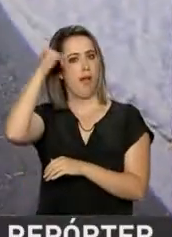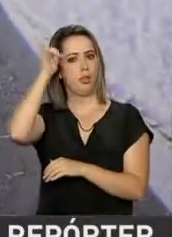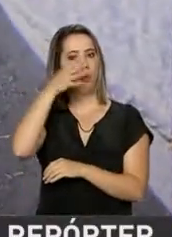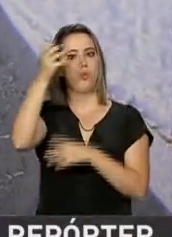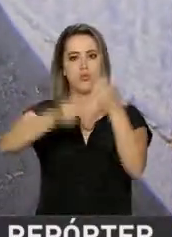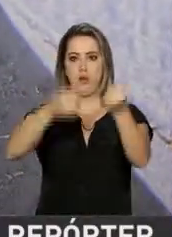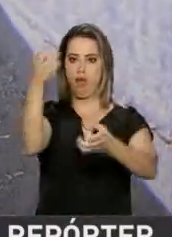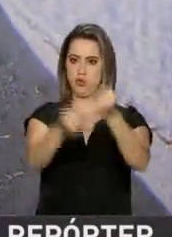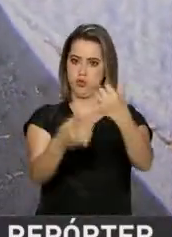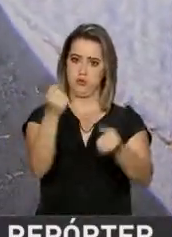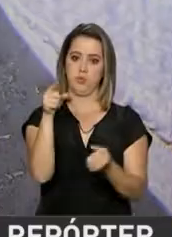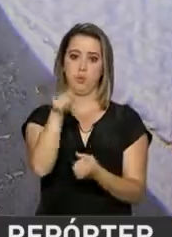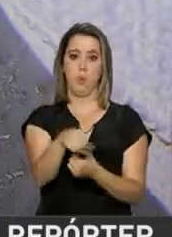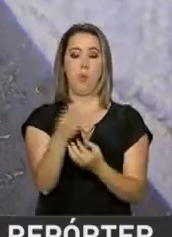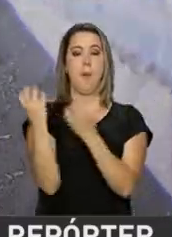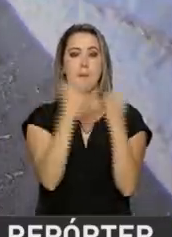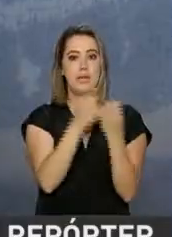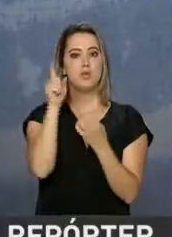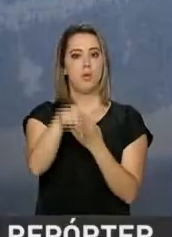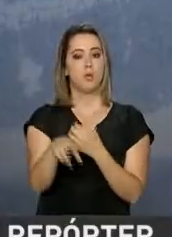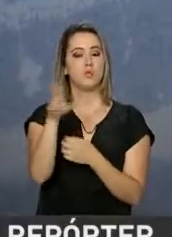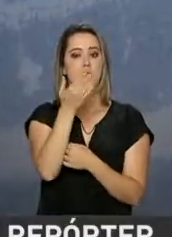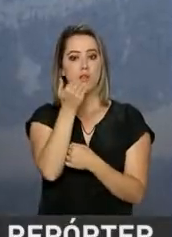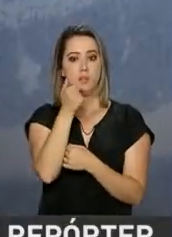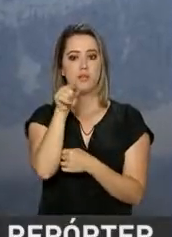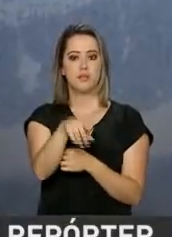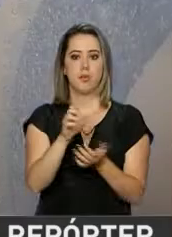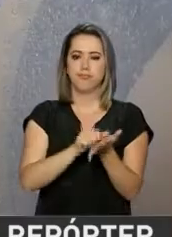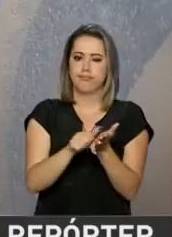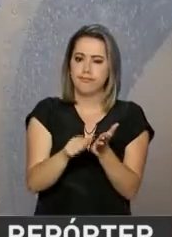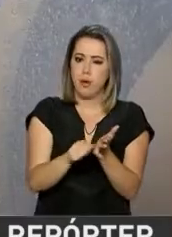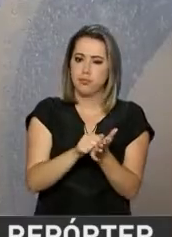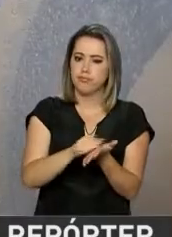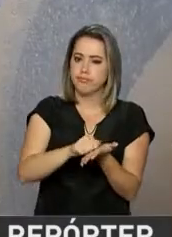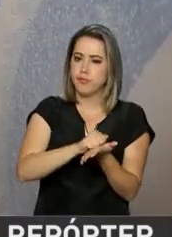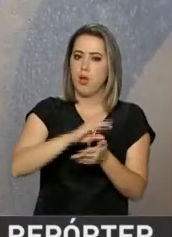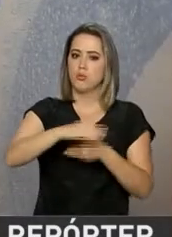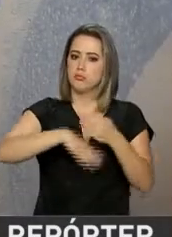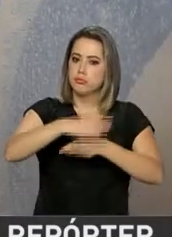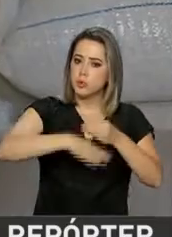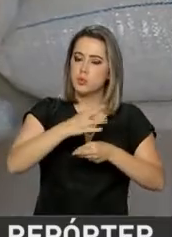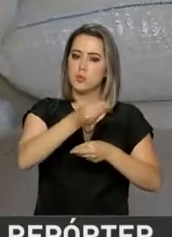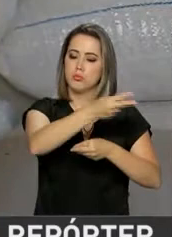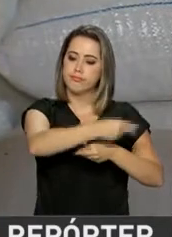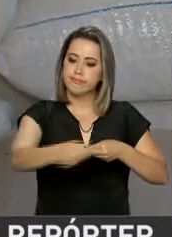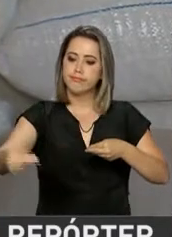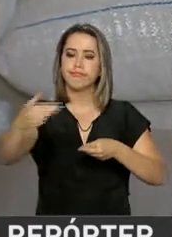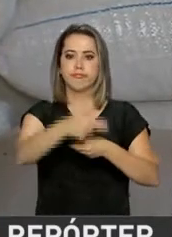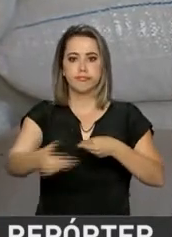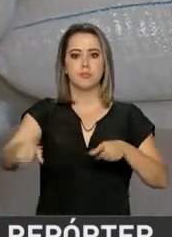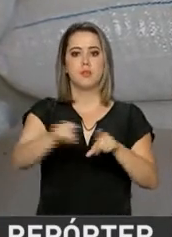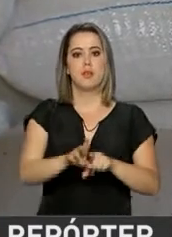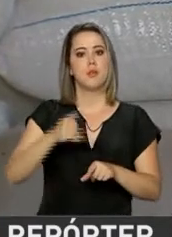livro é usado como ração para os animais o grão é triturado e misturado a outros produtos no depósito